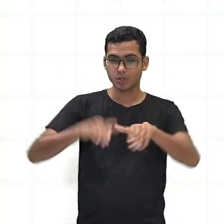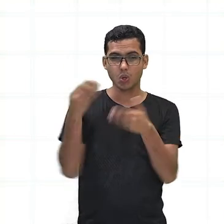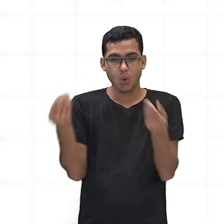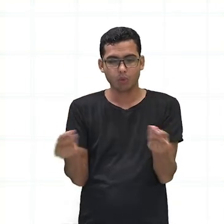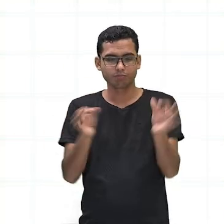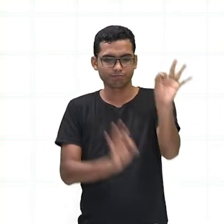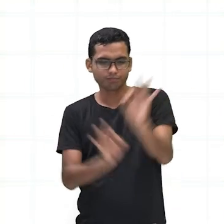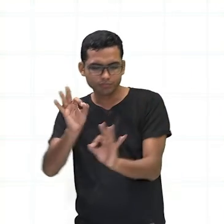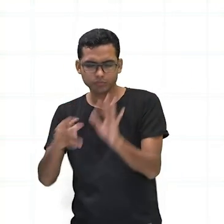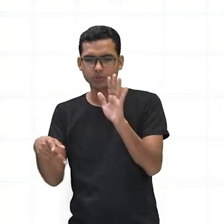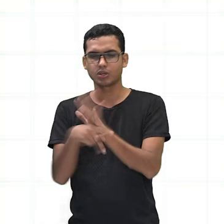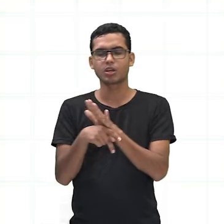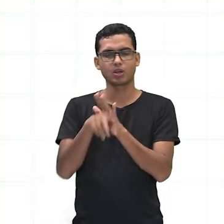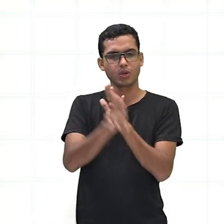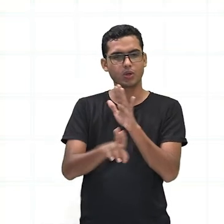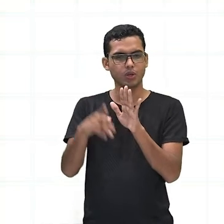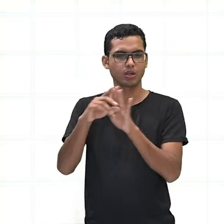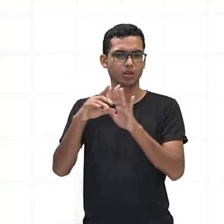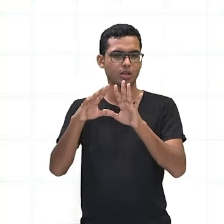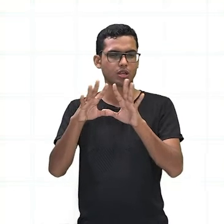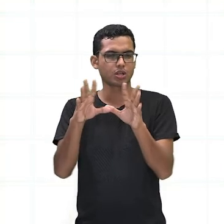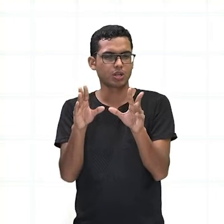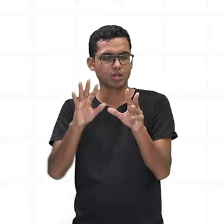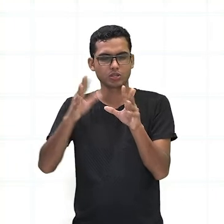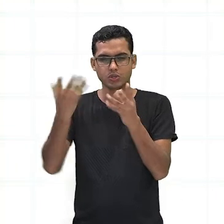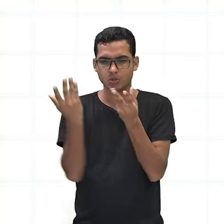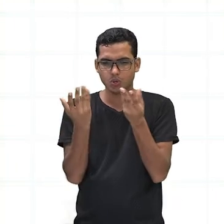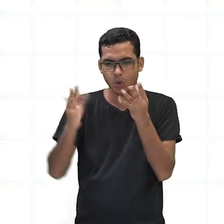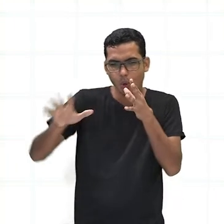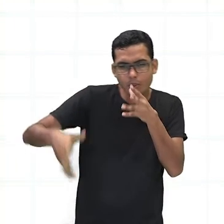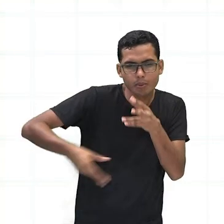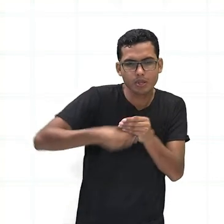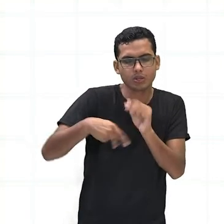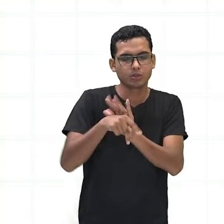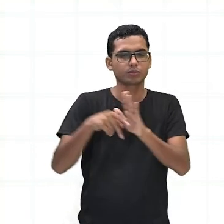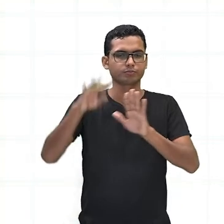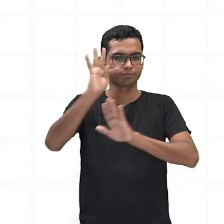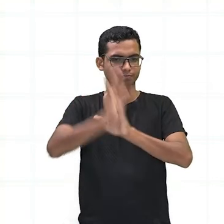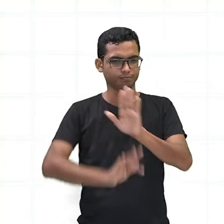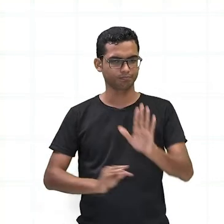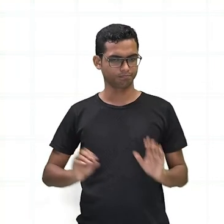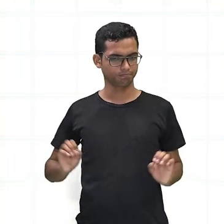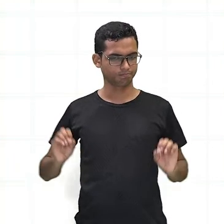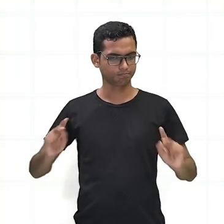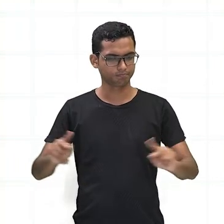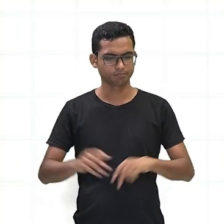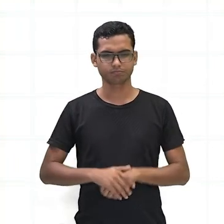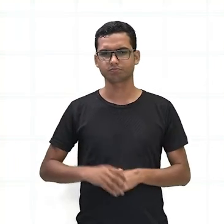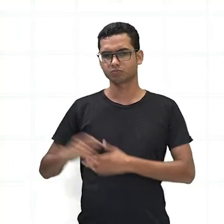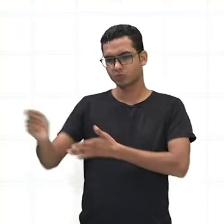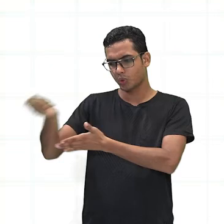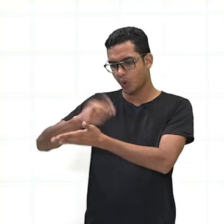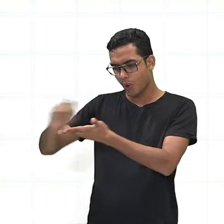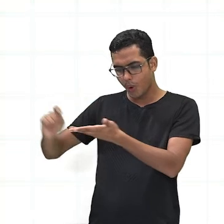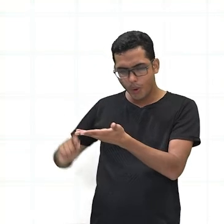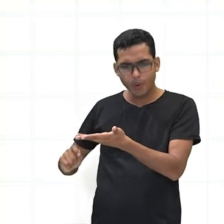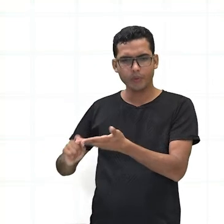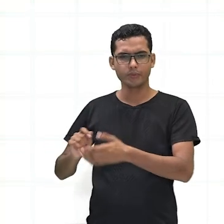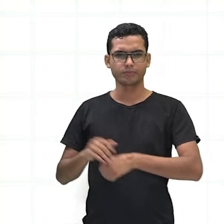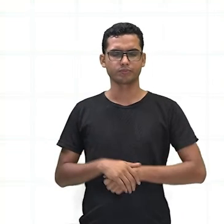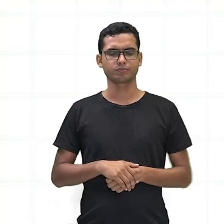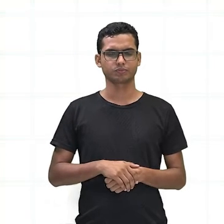completar o texto. Right? Então, anotaram aí esse comando? Fill in the gaps. Preencha os